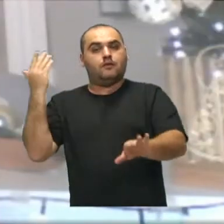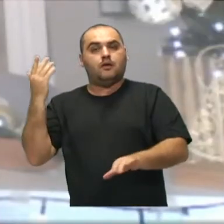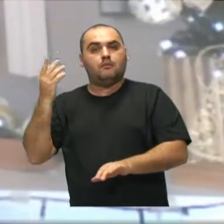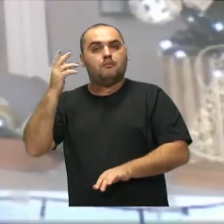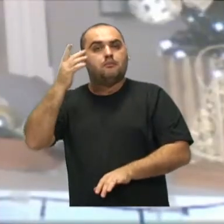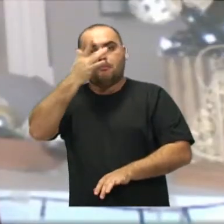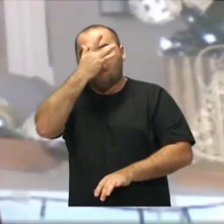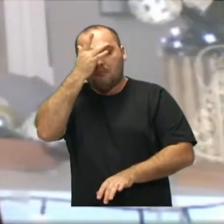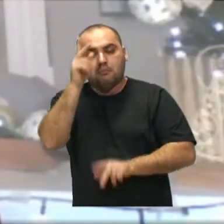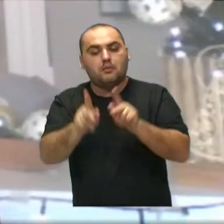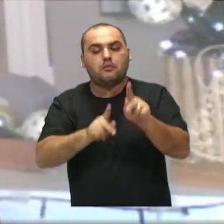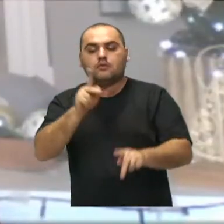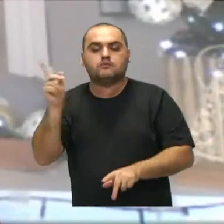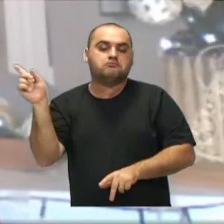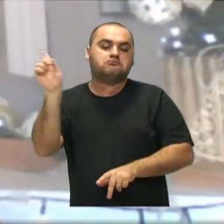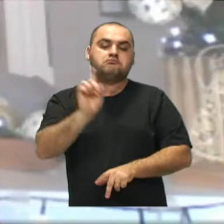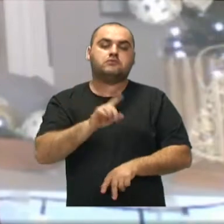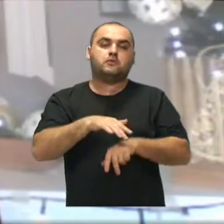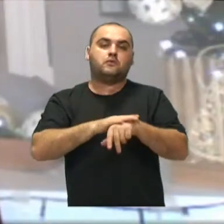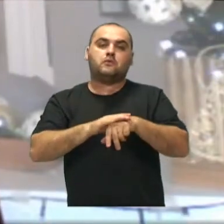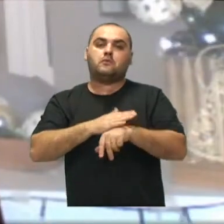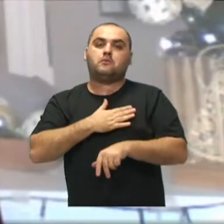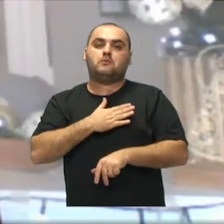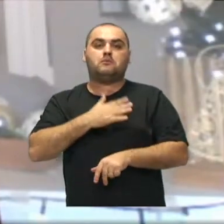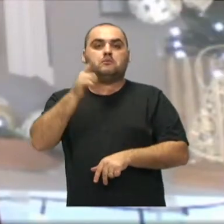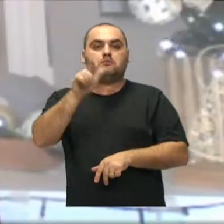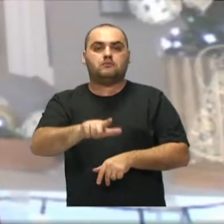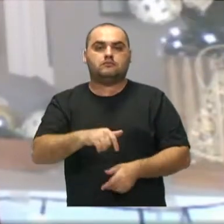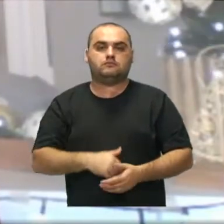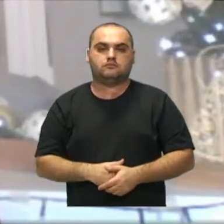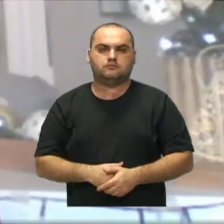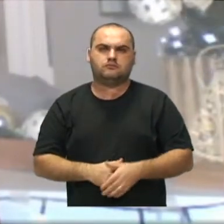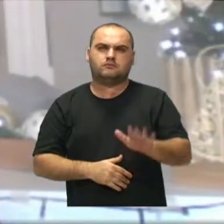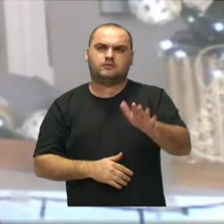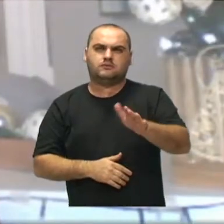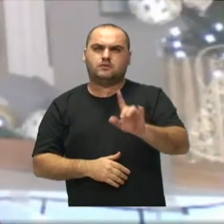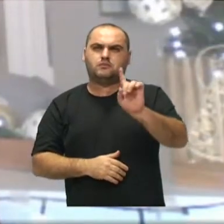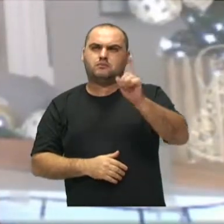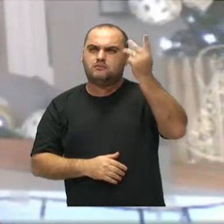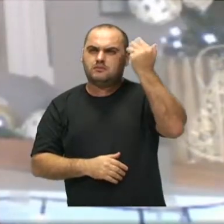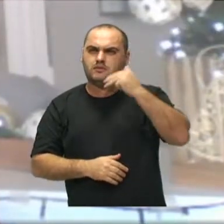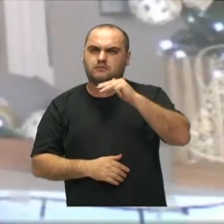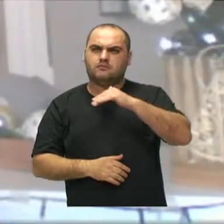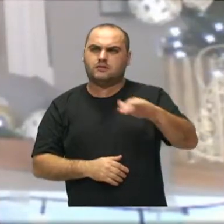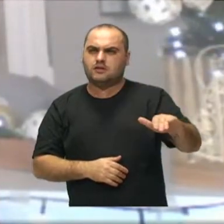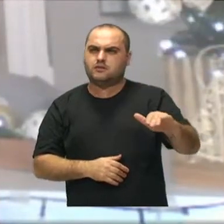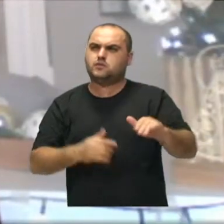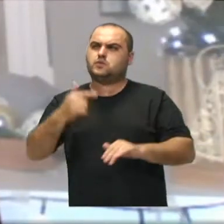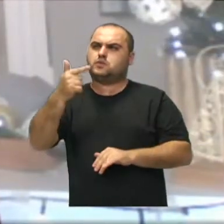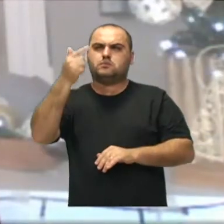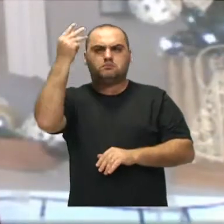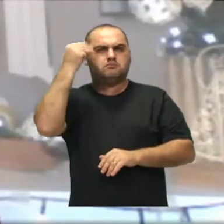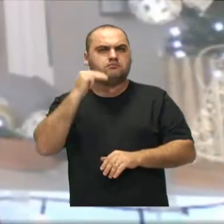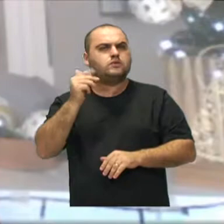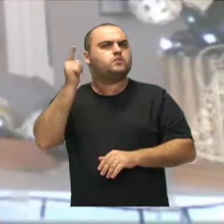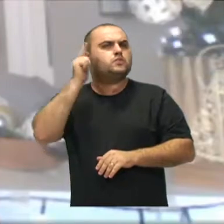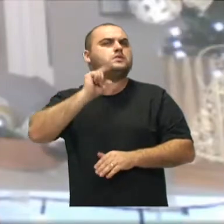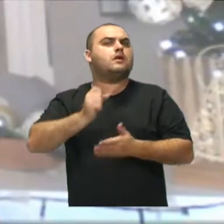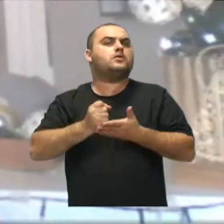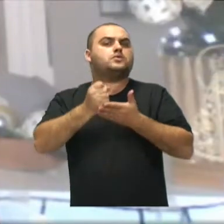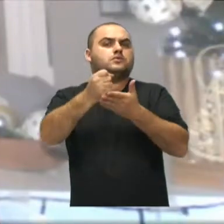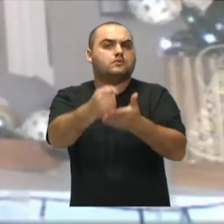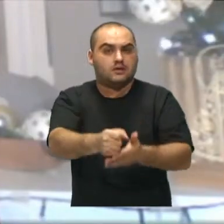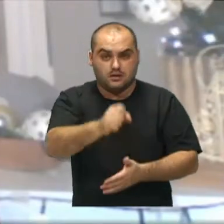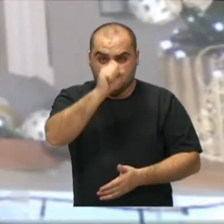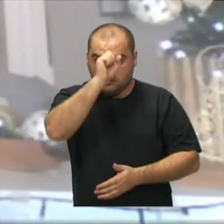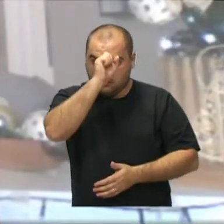mesma forma. Tanto que foram 1,5 milhão, 2 milhões que a gente conseguiu trazer para ajudar no Marieta